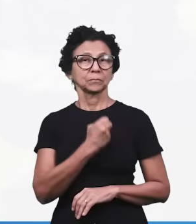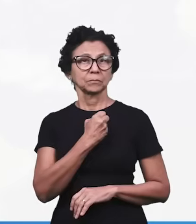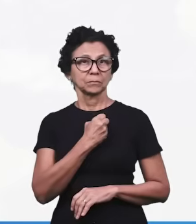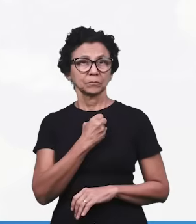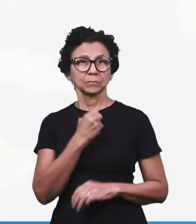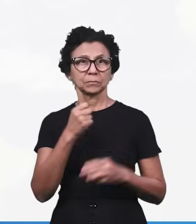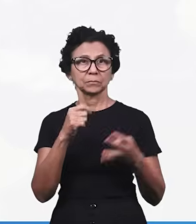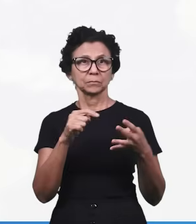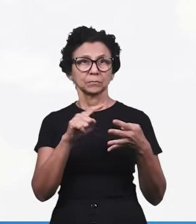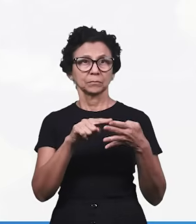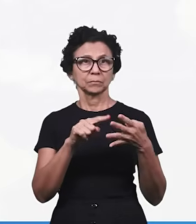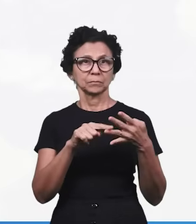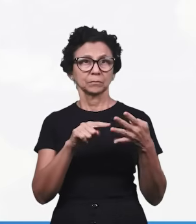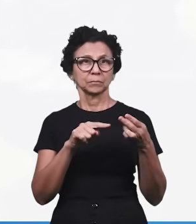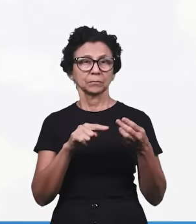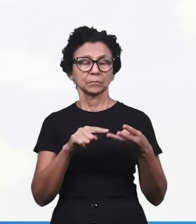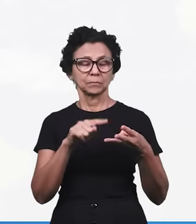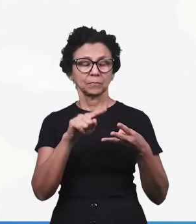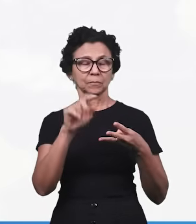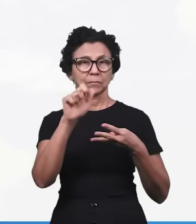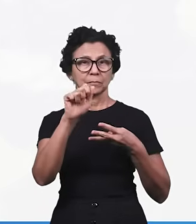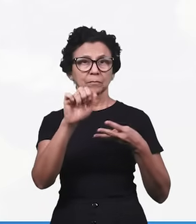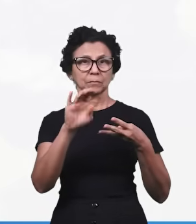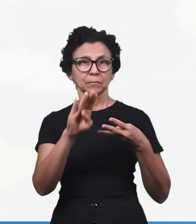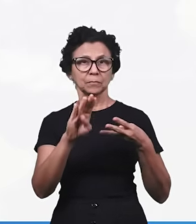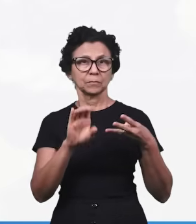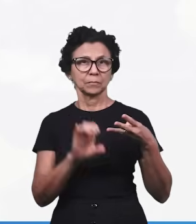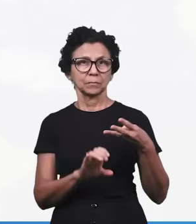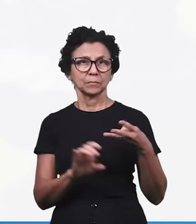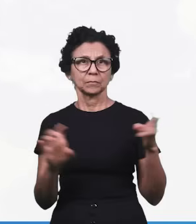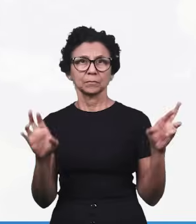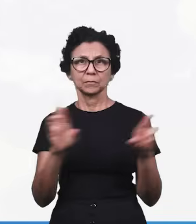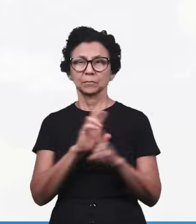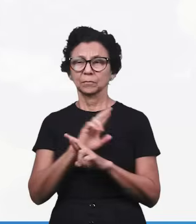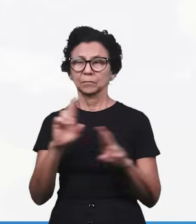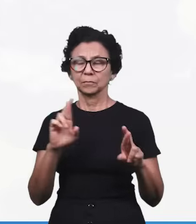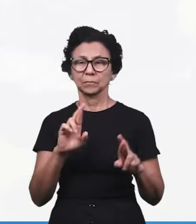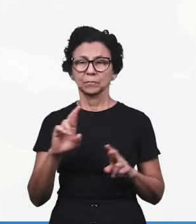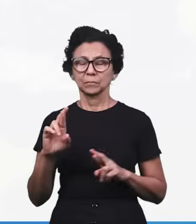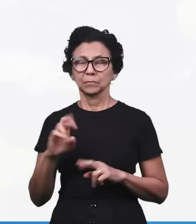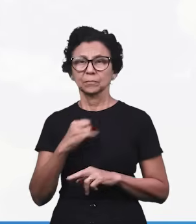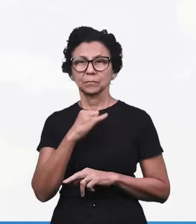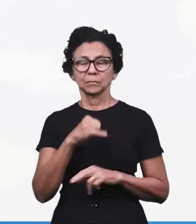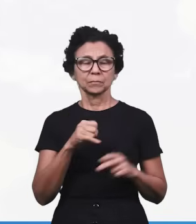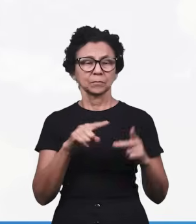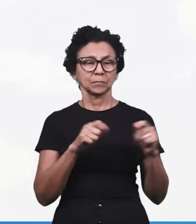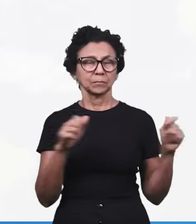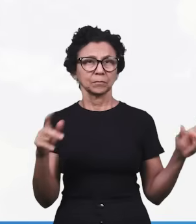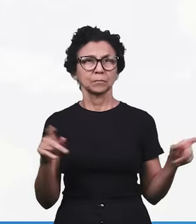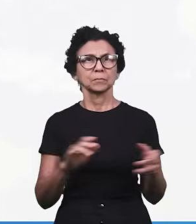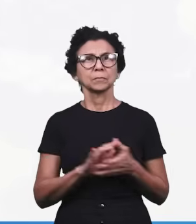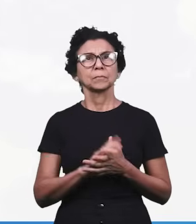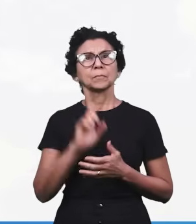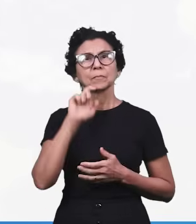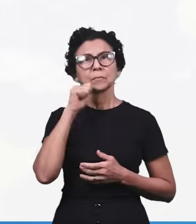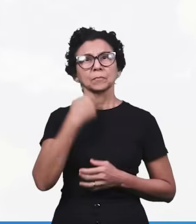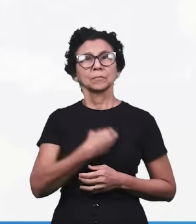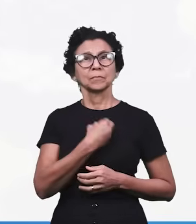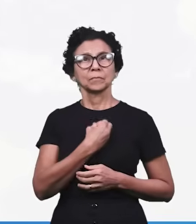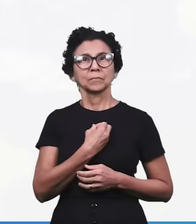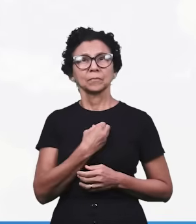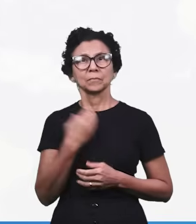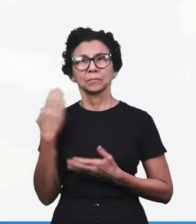nas seguintes expressões. Então você vai fazer uma associação entre Apocalipse e o Evangelho de João. Eu sou o pão da vida,